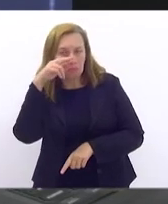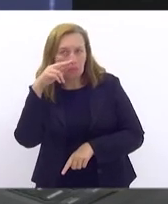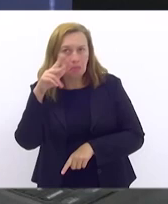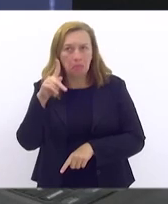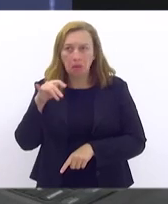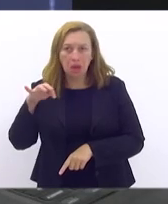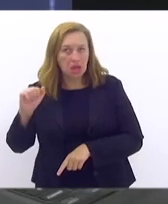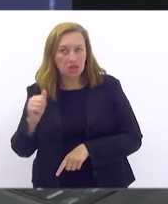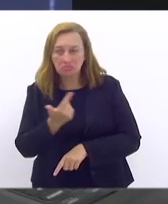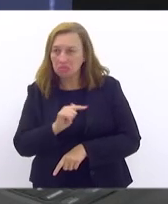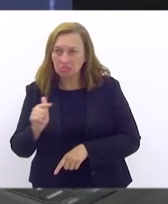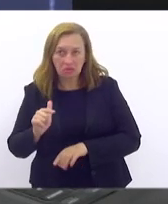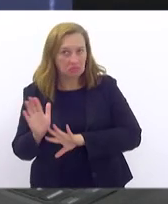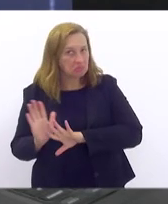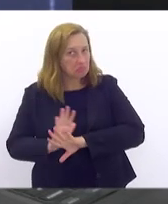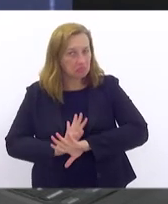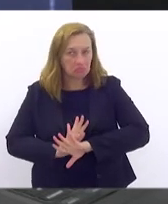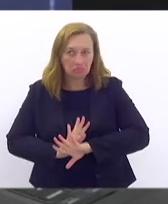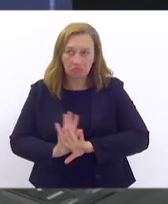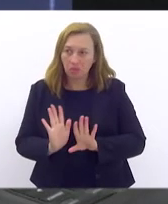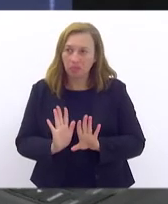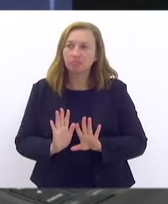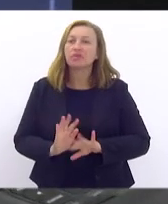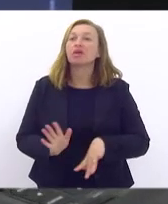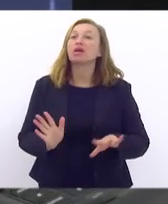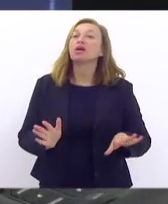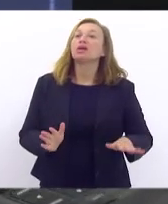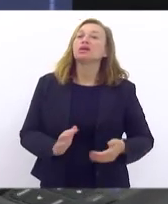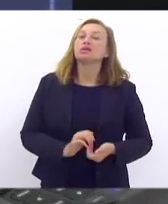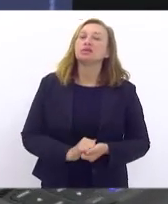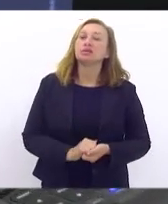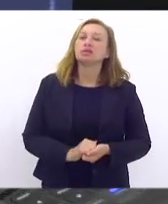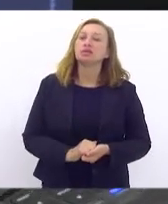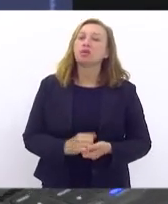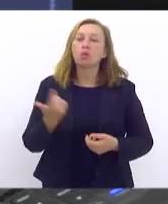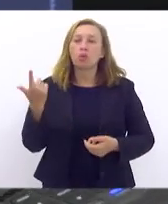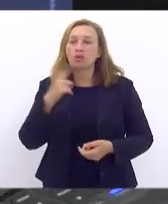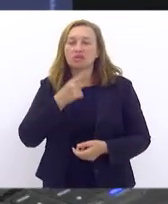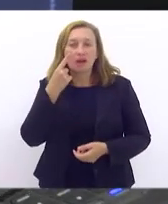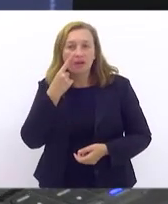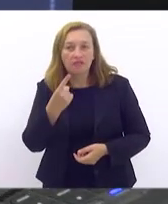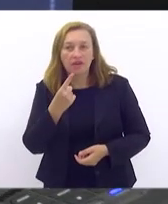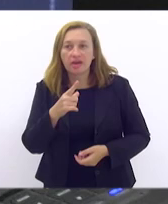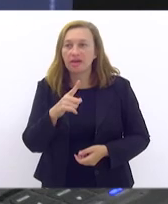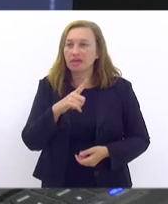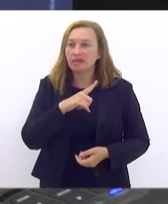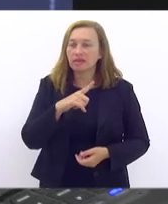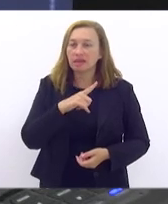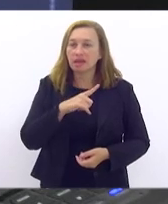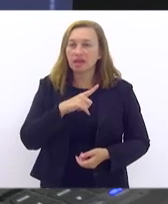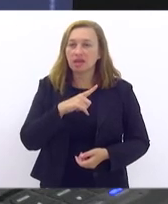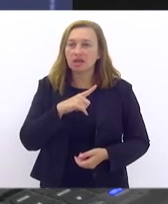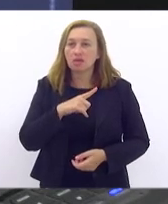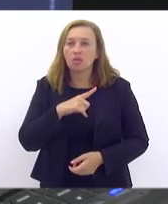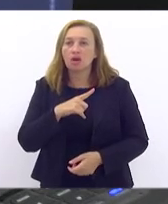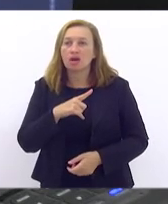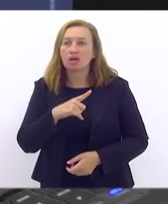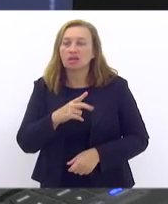foi feita perícia, e a gente consegue ver que ele tem uma